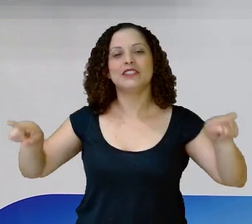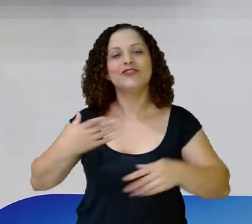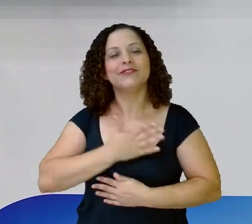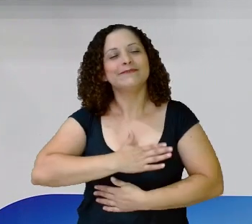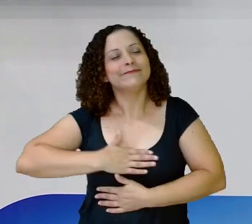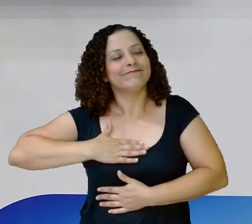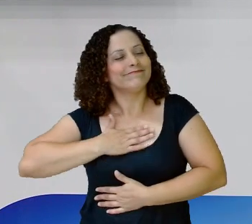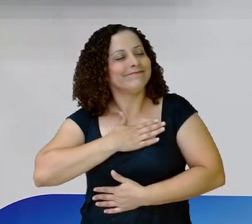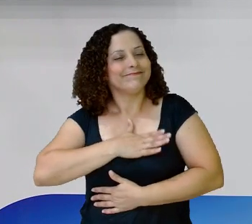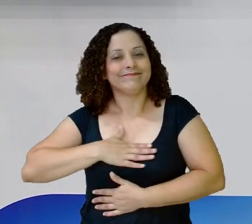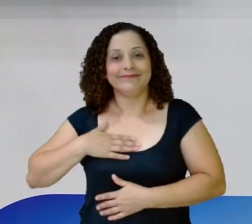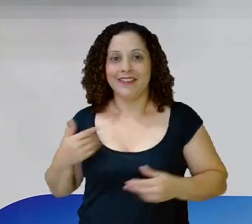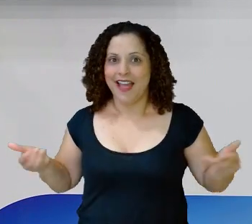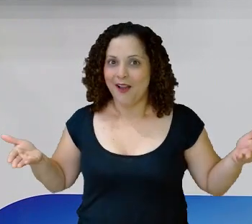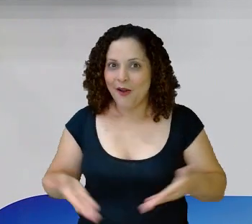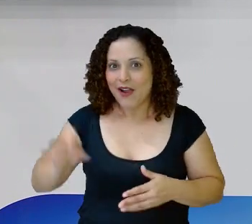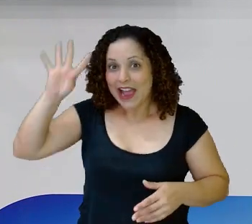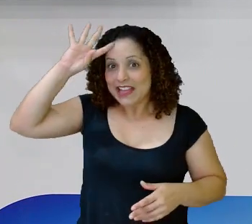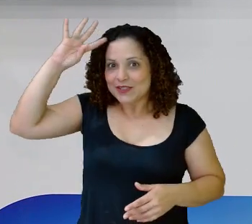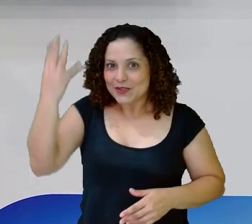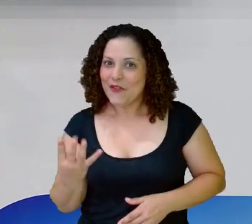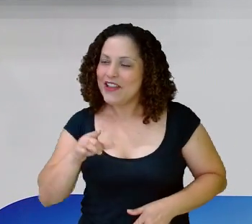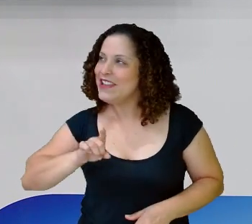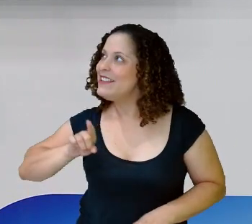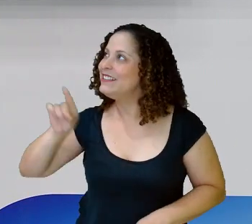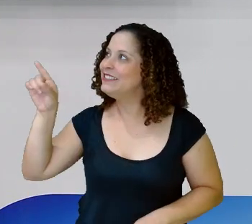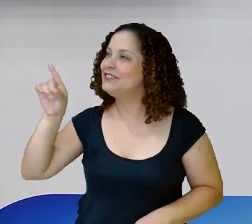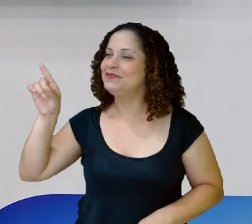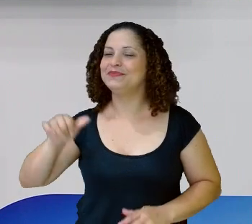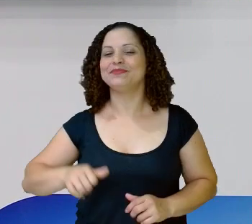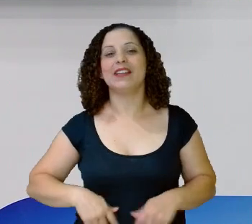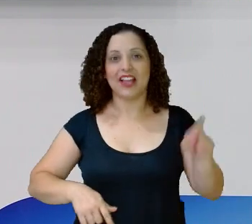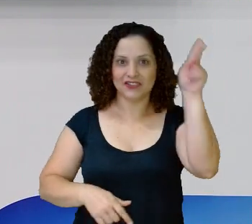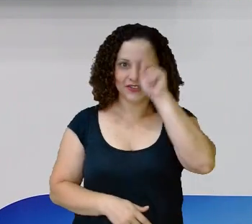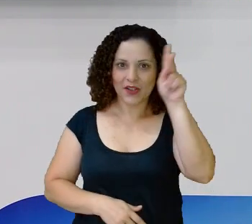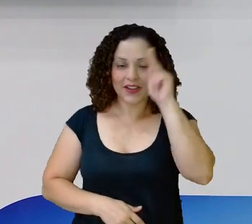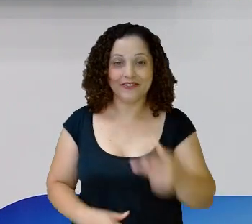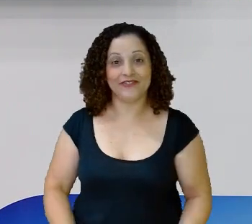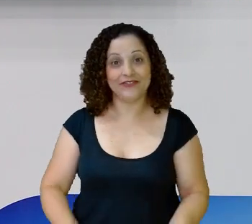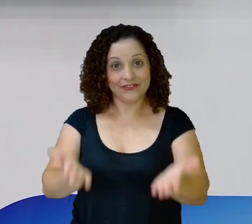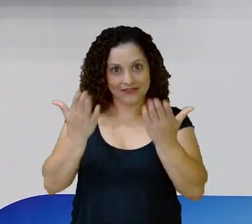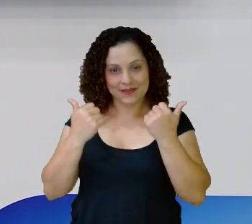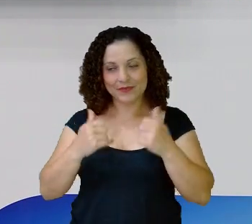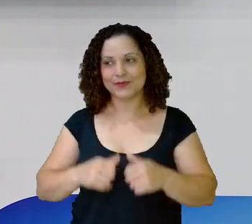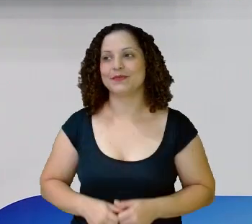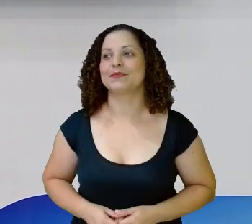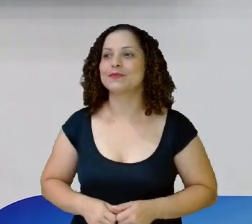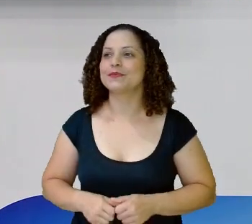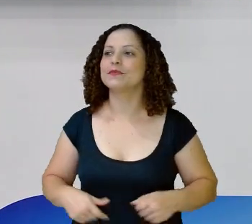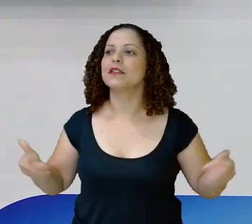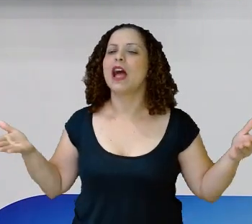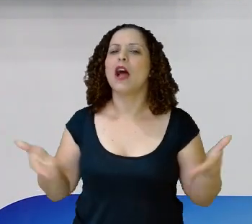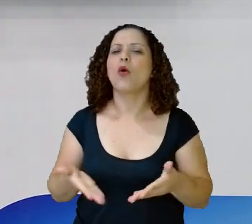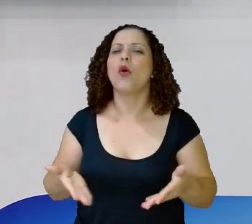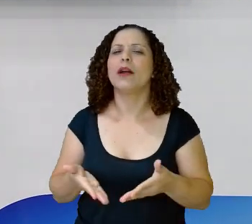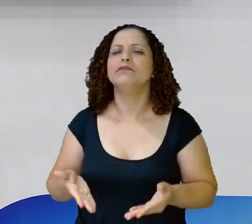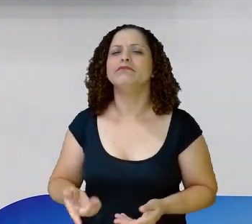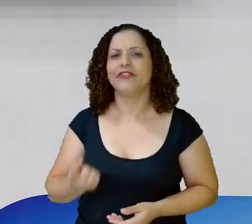Para resolver aí esse mistério Tá bom assim? Então vamos embora Olha só aqui No